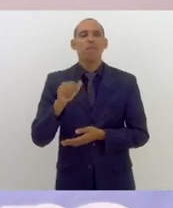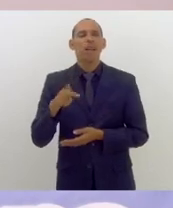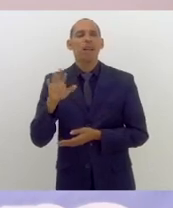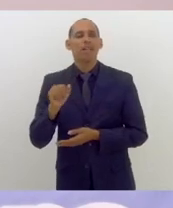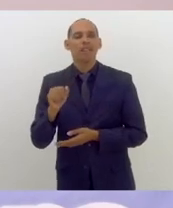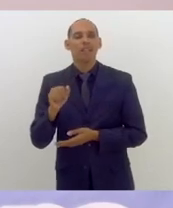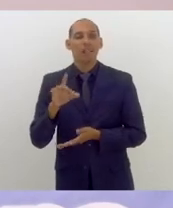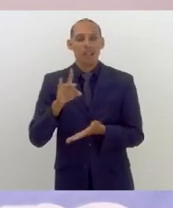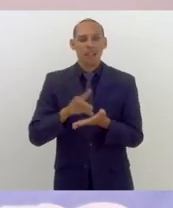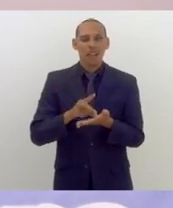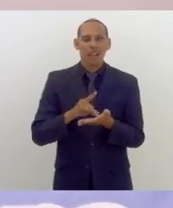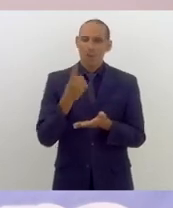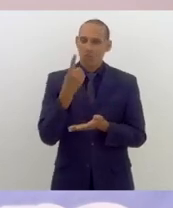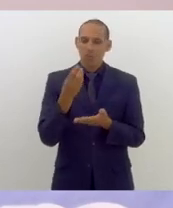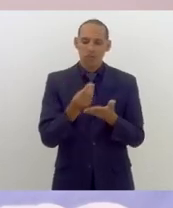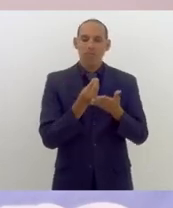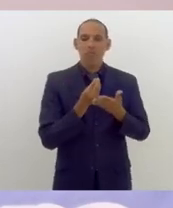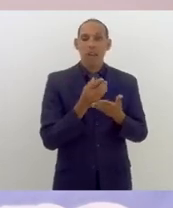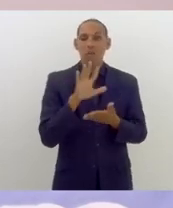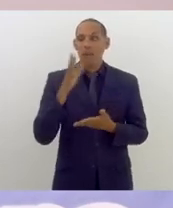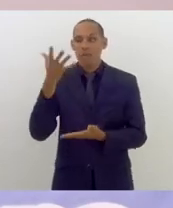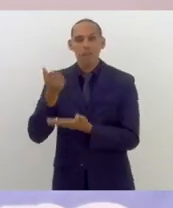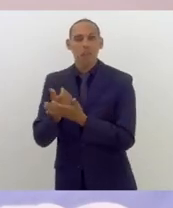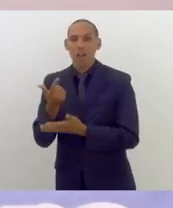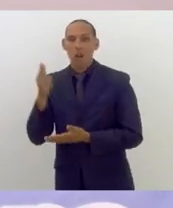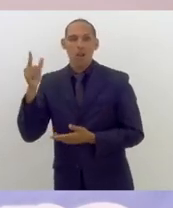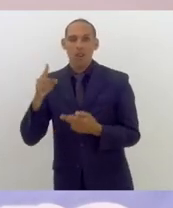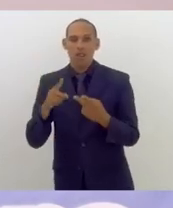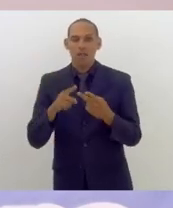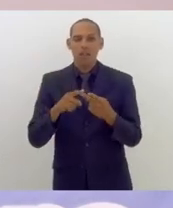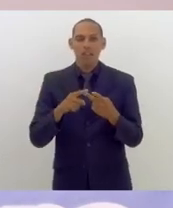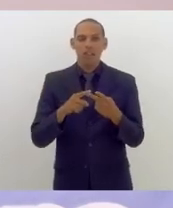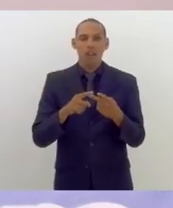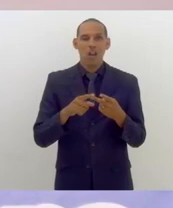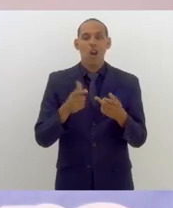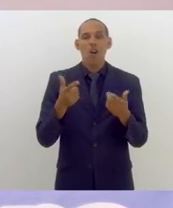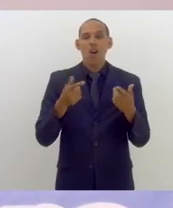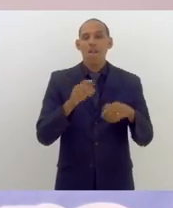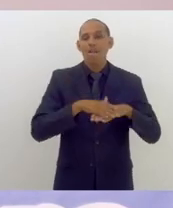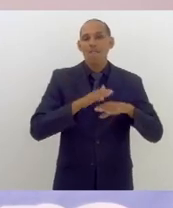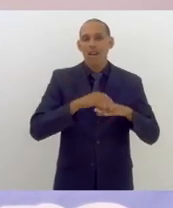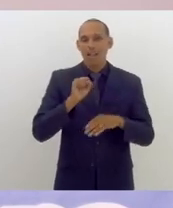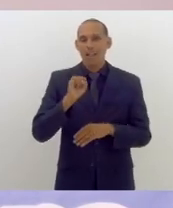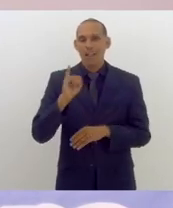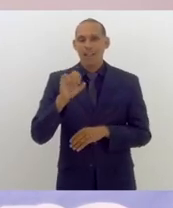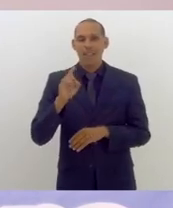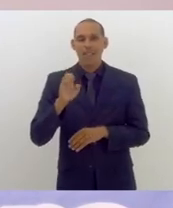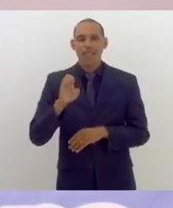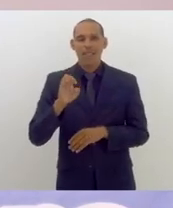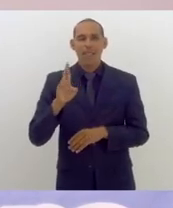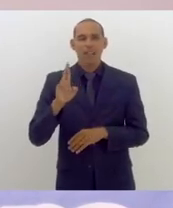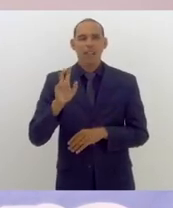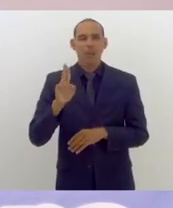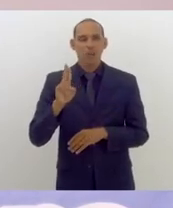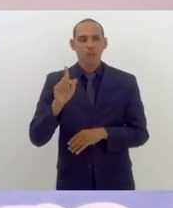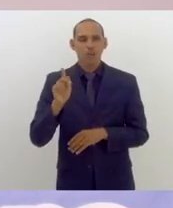planta original era uma que eles implantaram foi outra coisa implantado a planta Siderúrgica ainda fizeram um Porto faz com